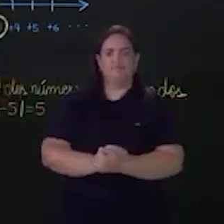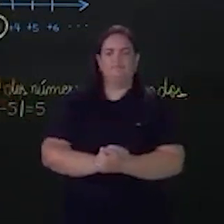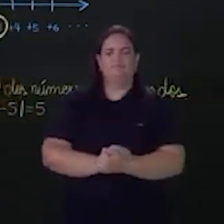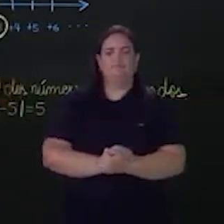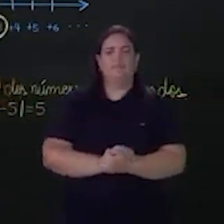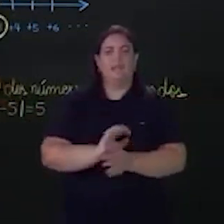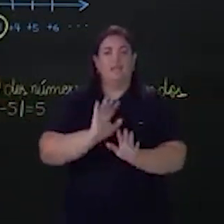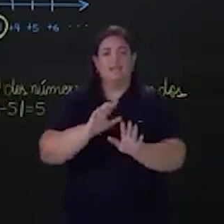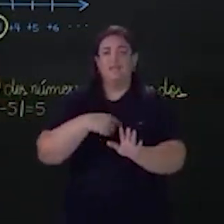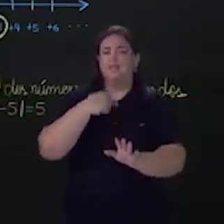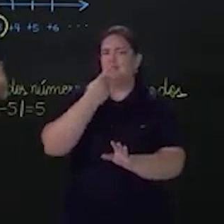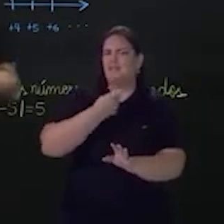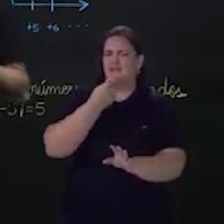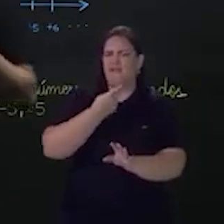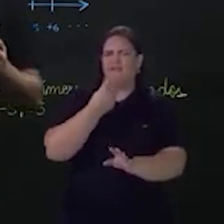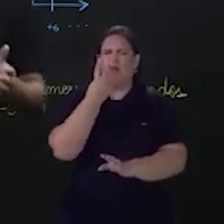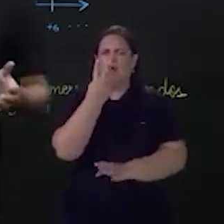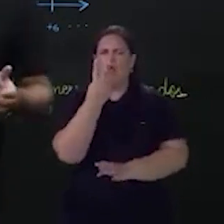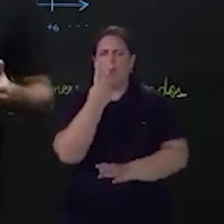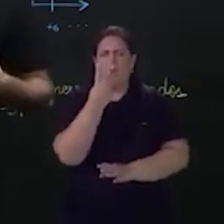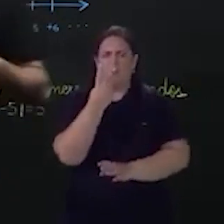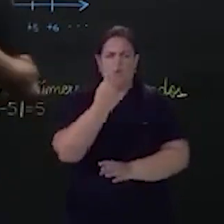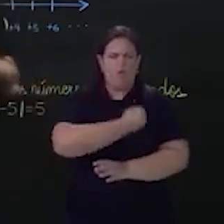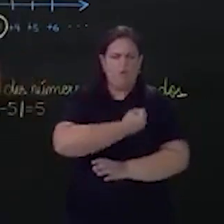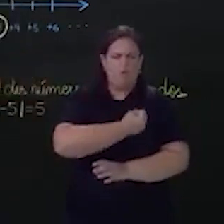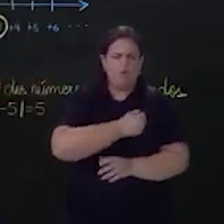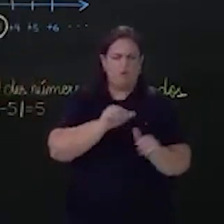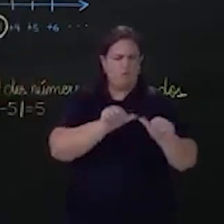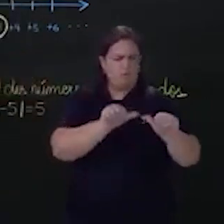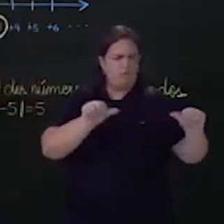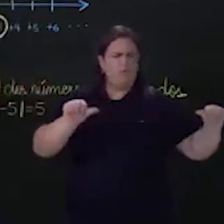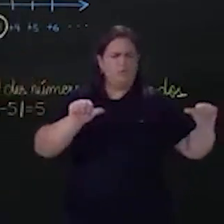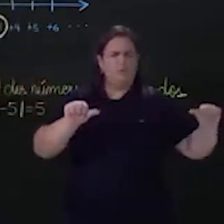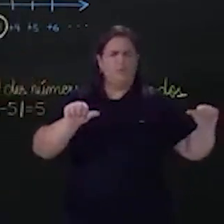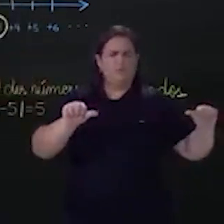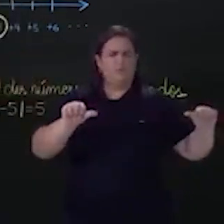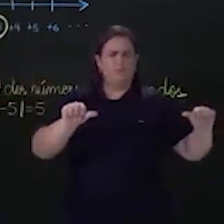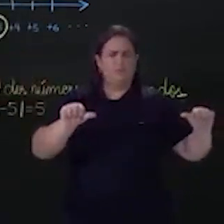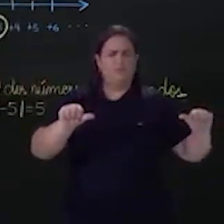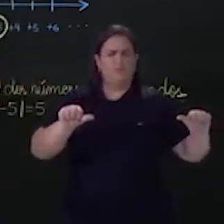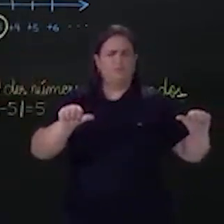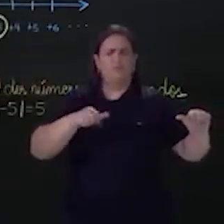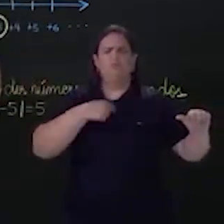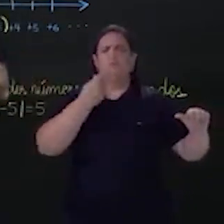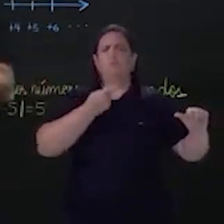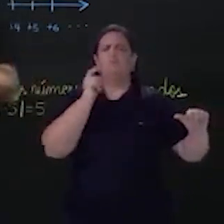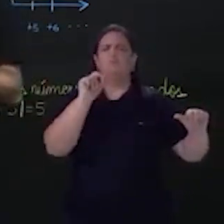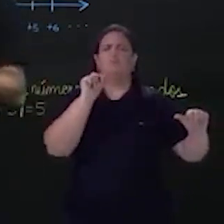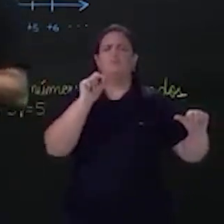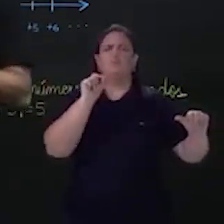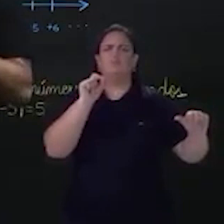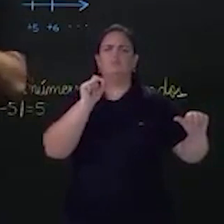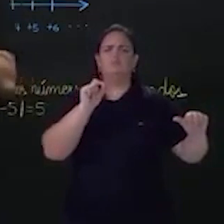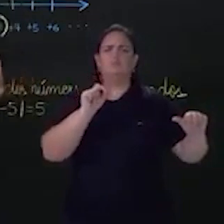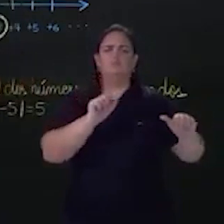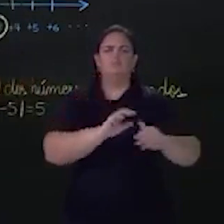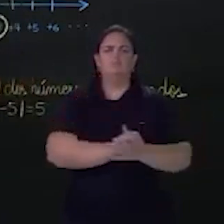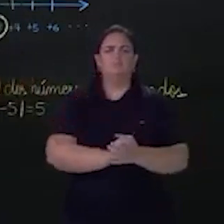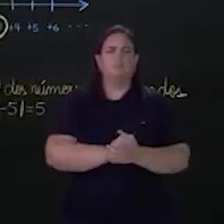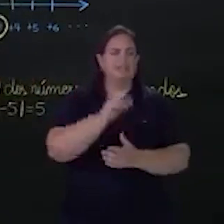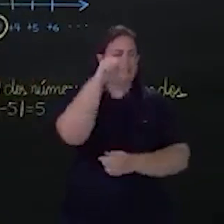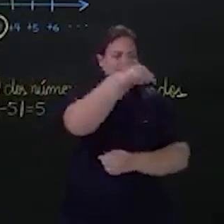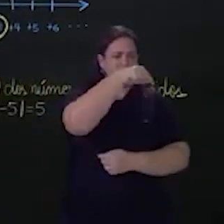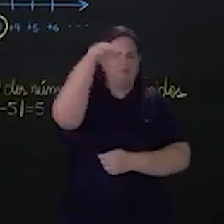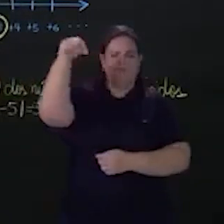Quando a gente fala em dois números opostos ou em dois números simétricos, pense no seguinte, que